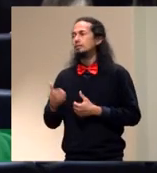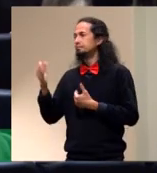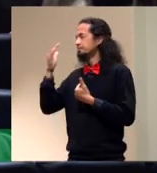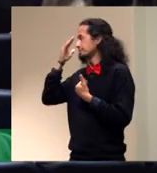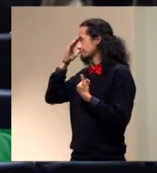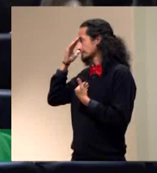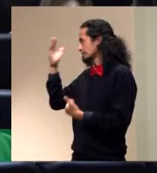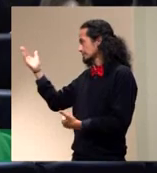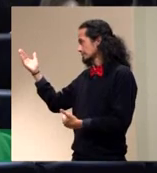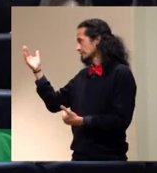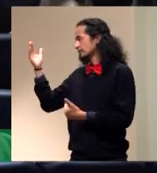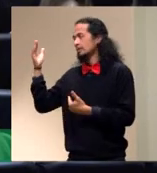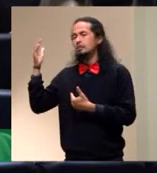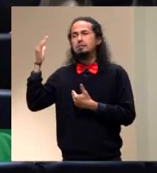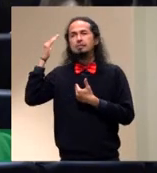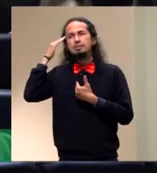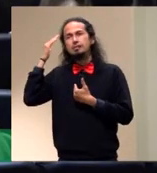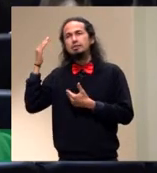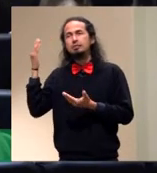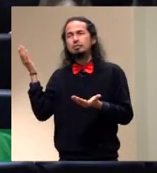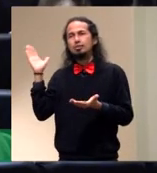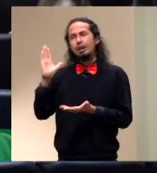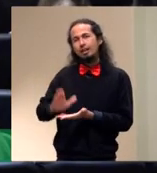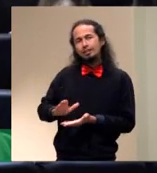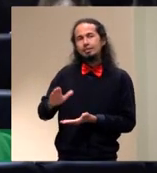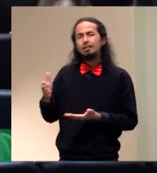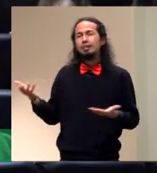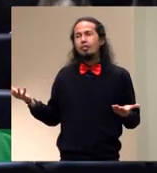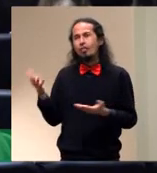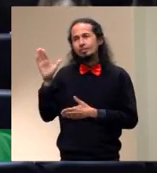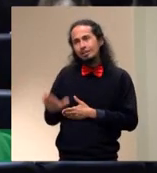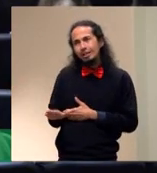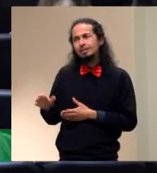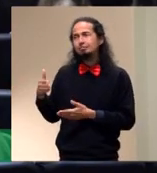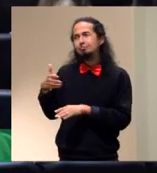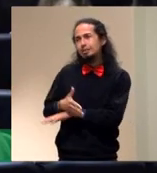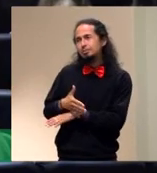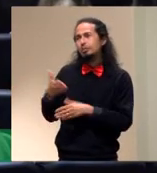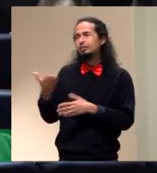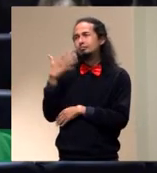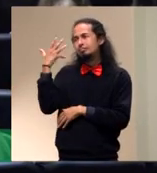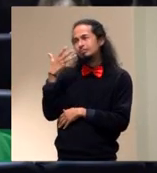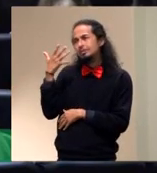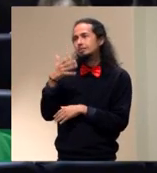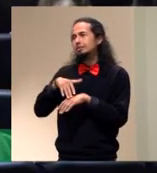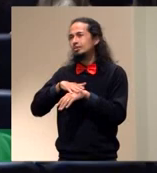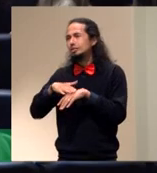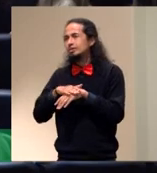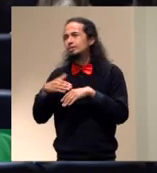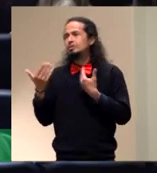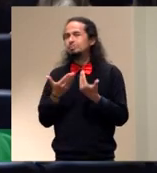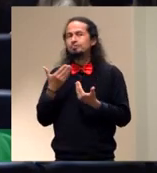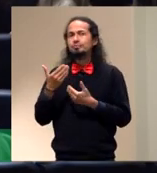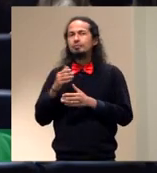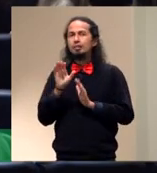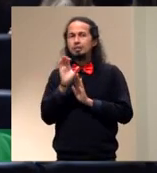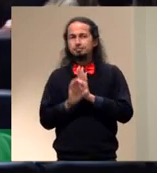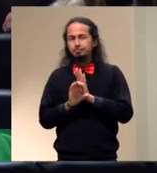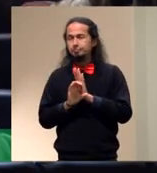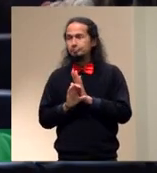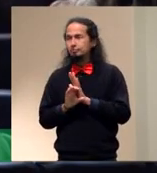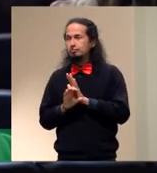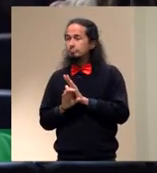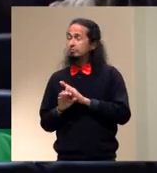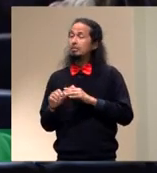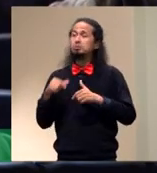de estar conosco para dialogar, de reafirmar as questões conceituais que hoje organizam o nosso currículo. Né. Acho que a rede tem uma trajetória